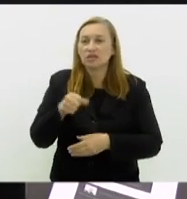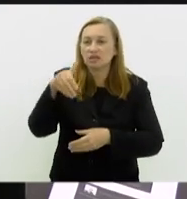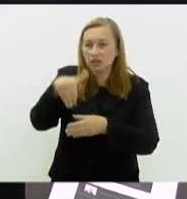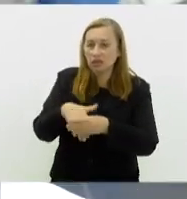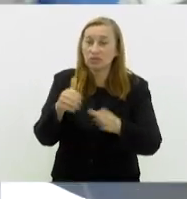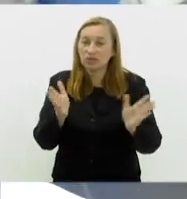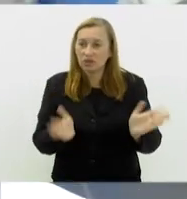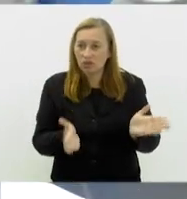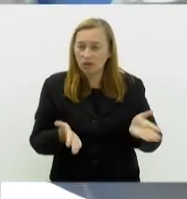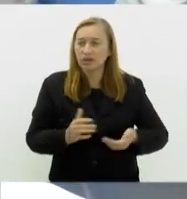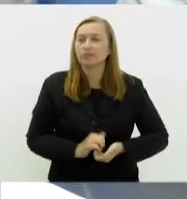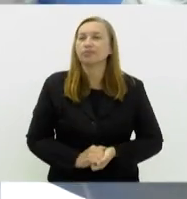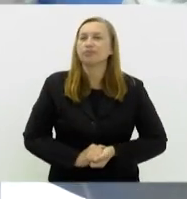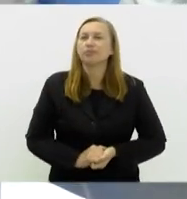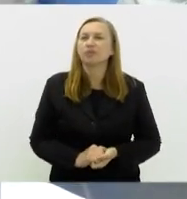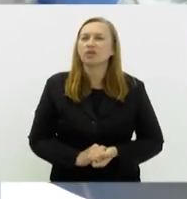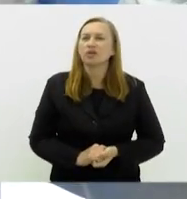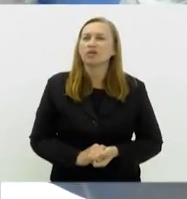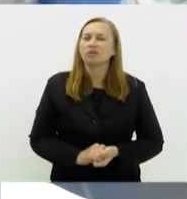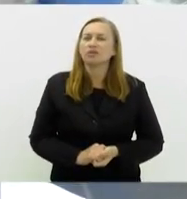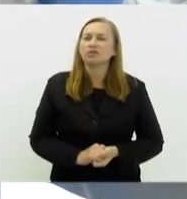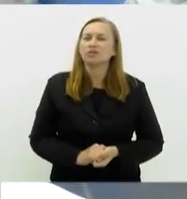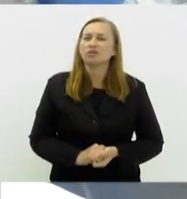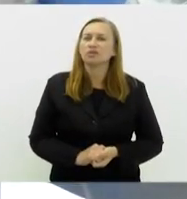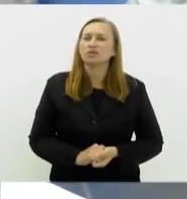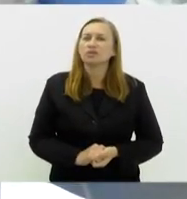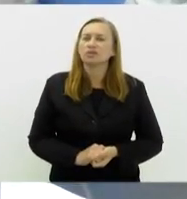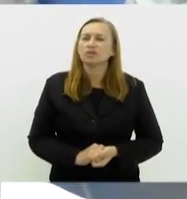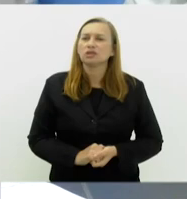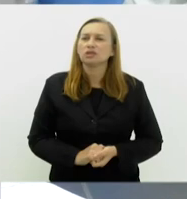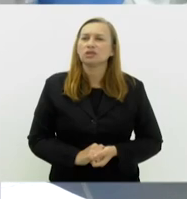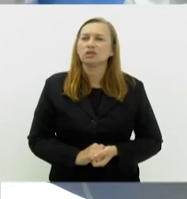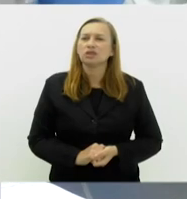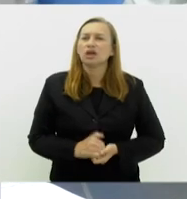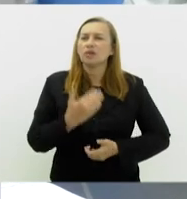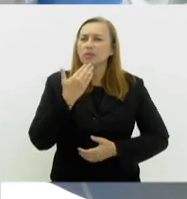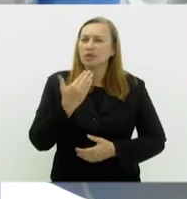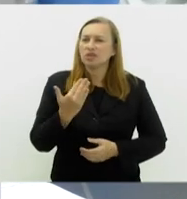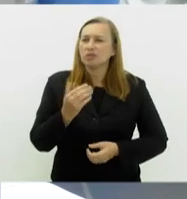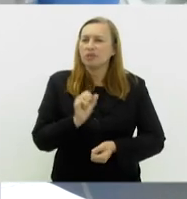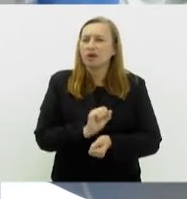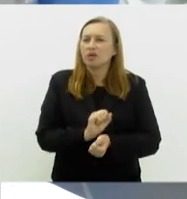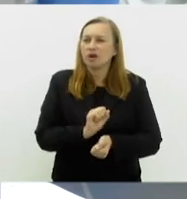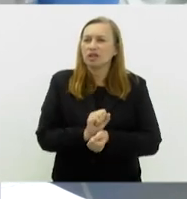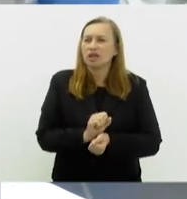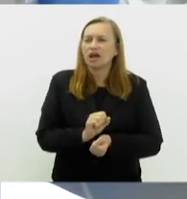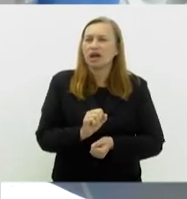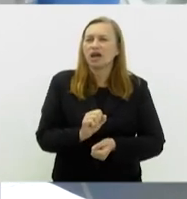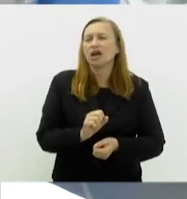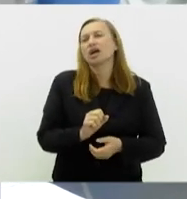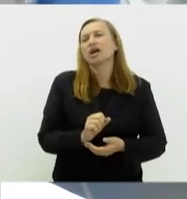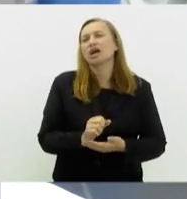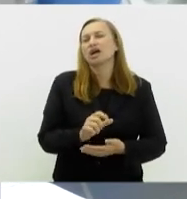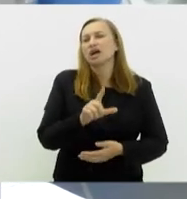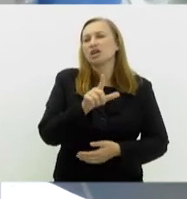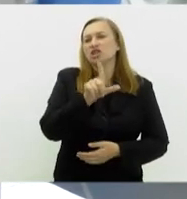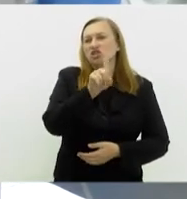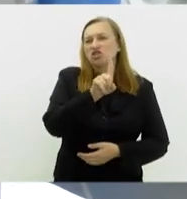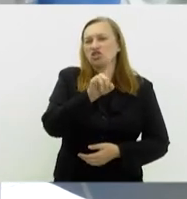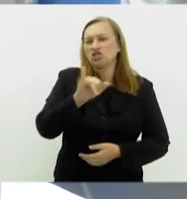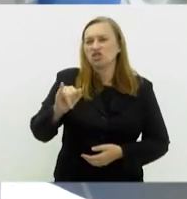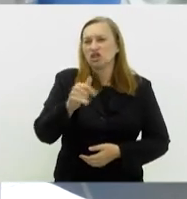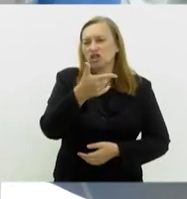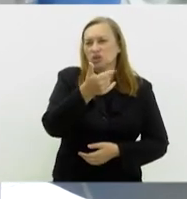agora a a suspensão do prazo de 25 dias entre os dias 126/05